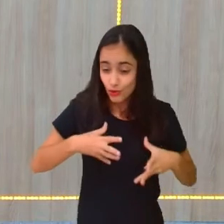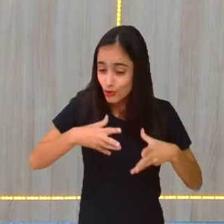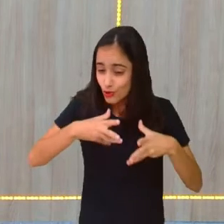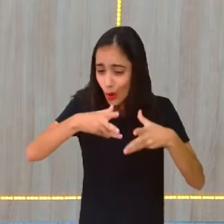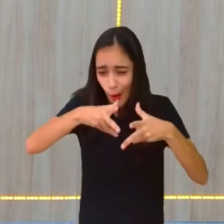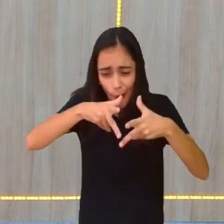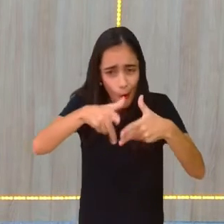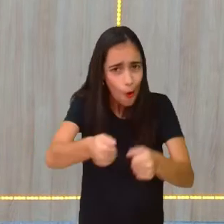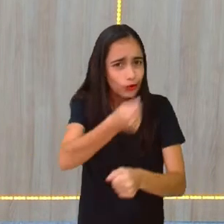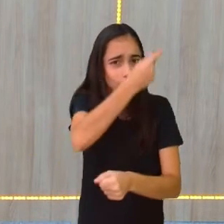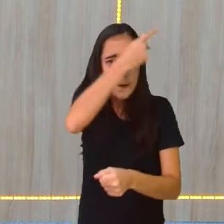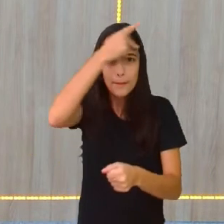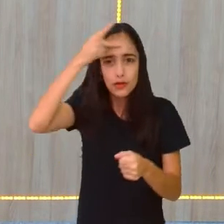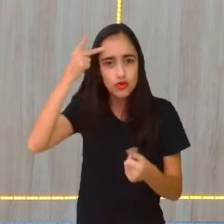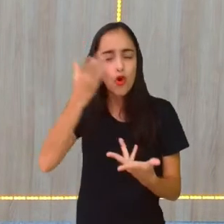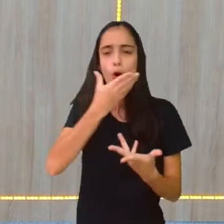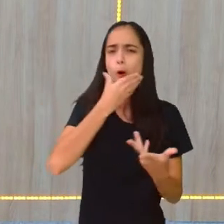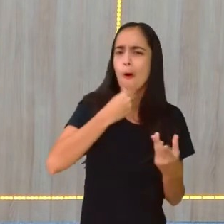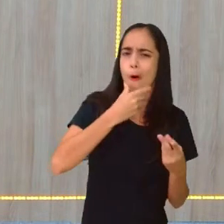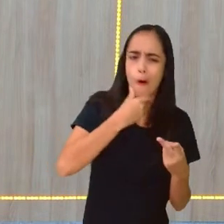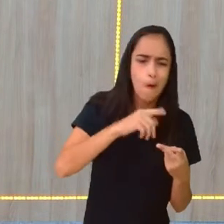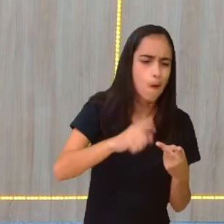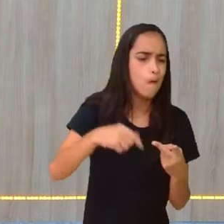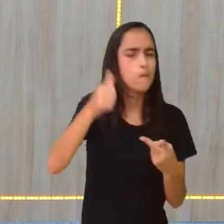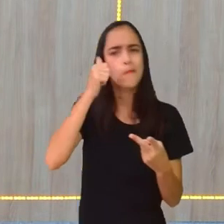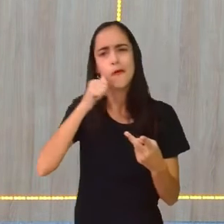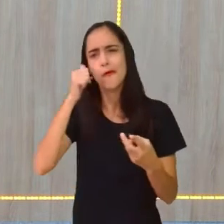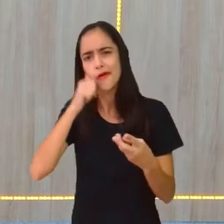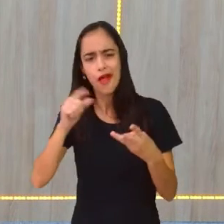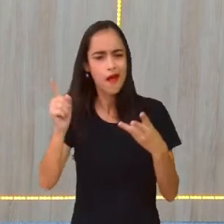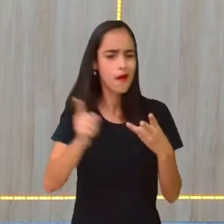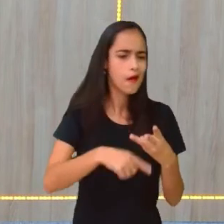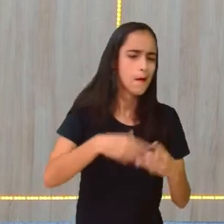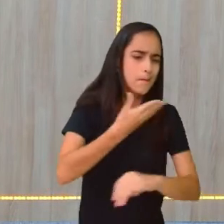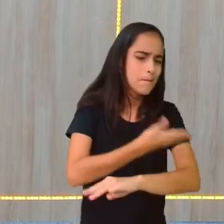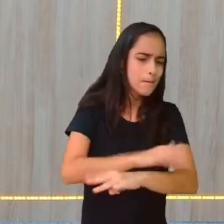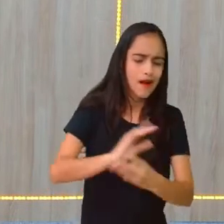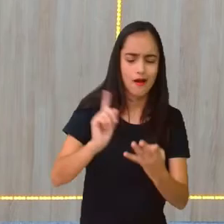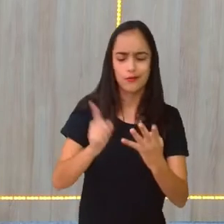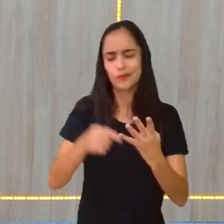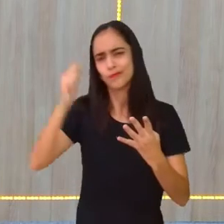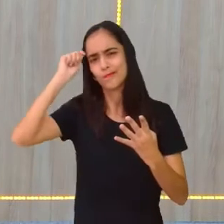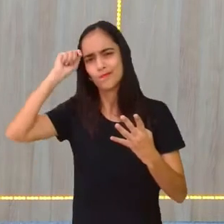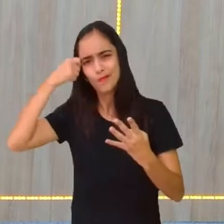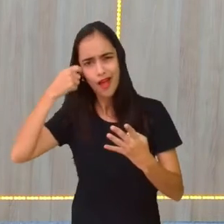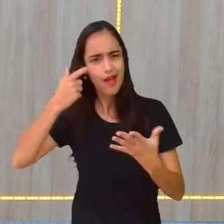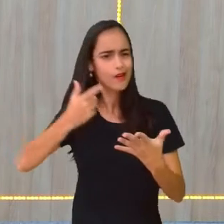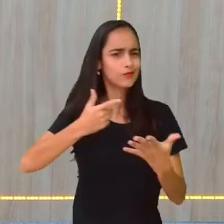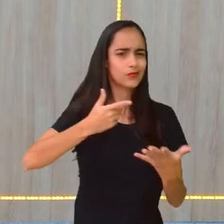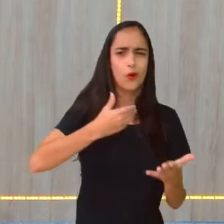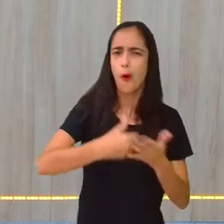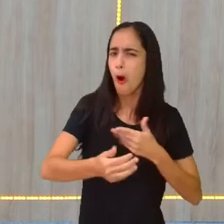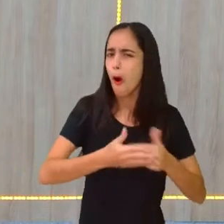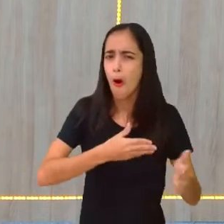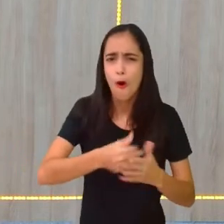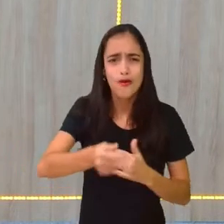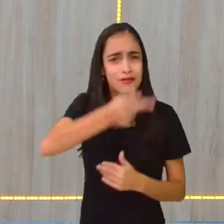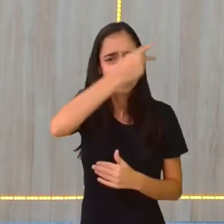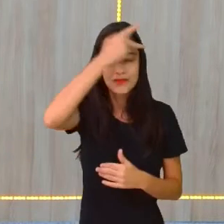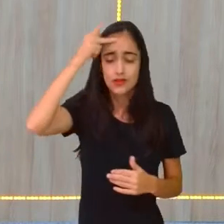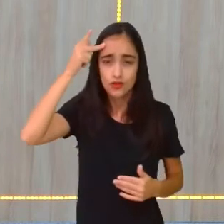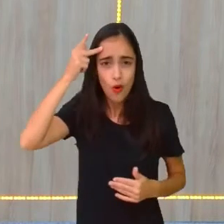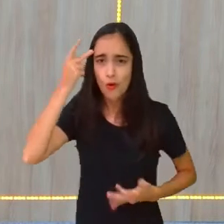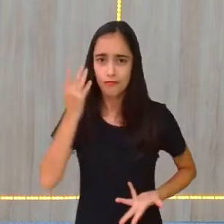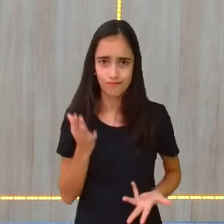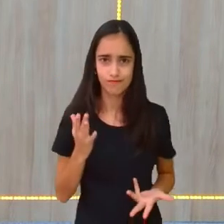humanos. Homens, mulheres, brancos, pretos, amarelos, vermelhos, roxos, rosa-choque, o que quer que